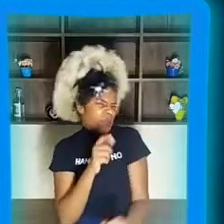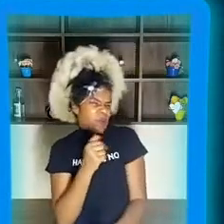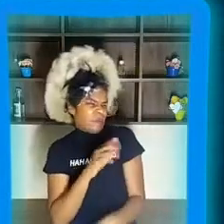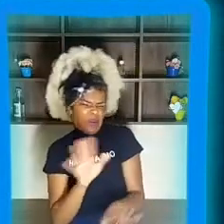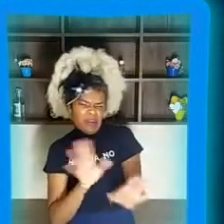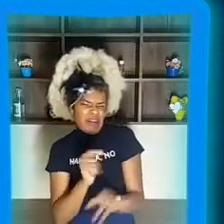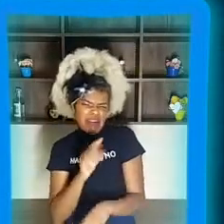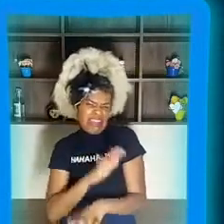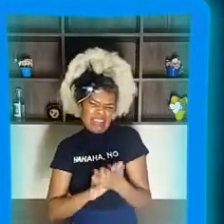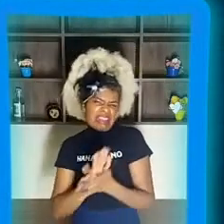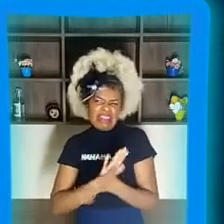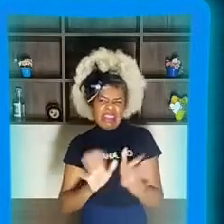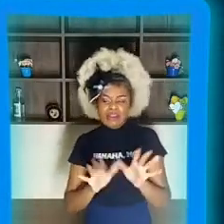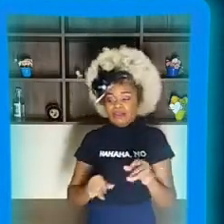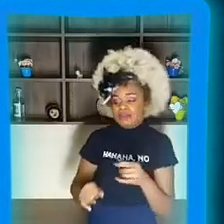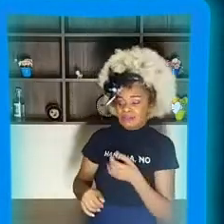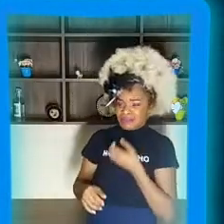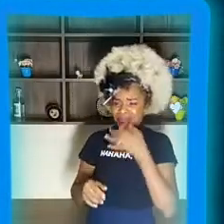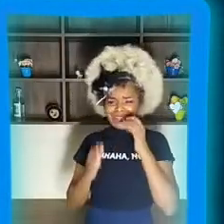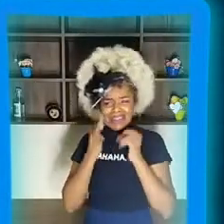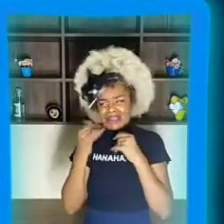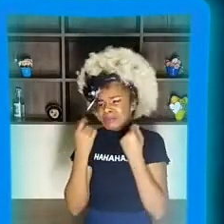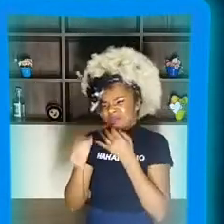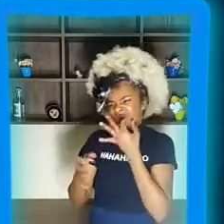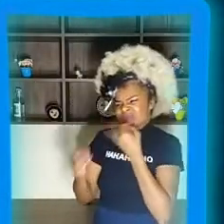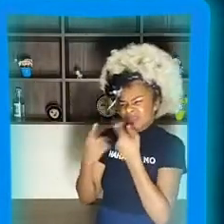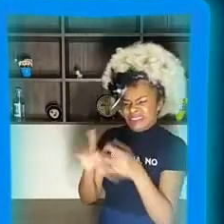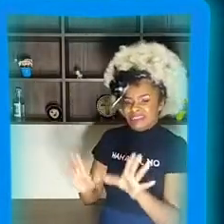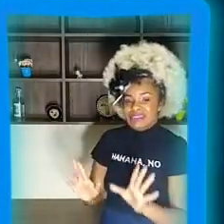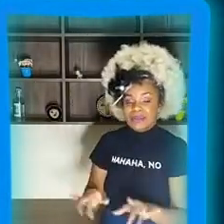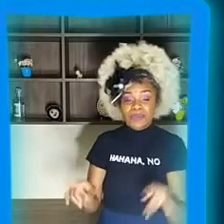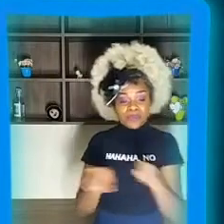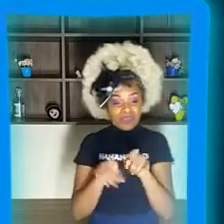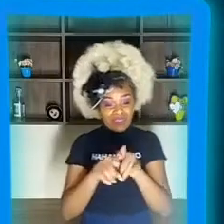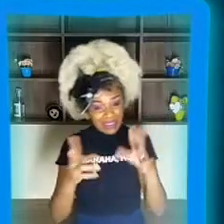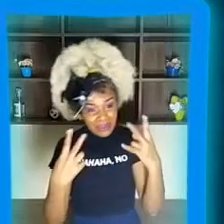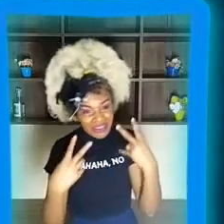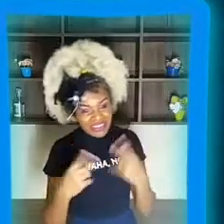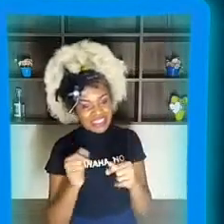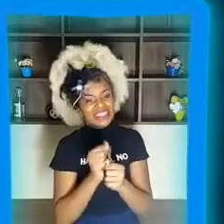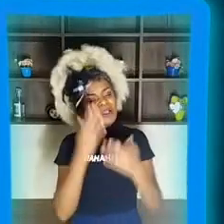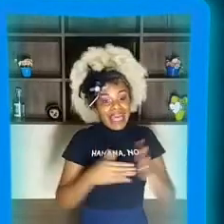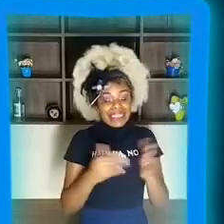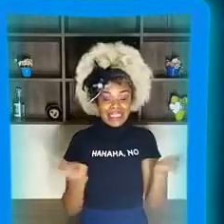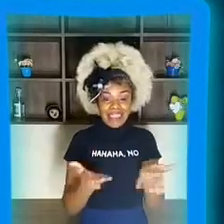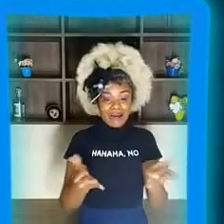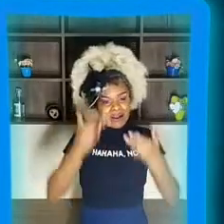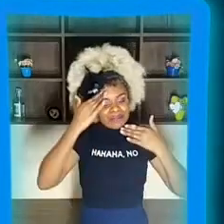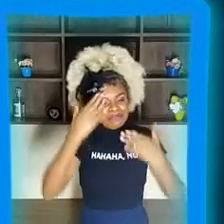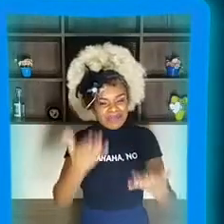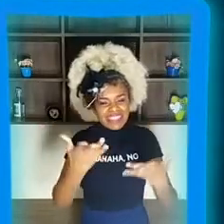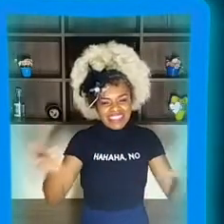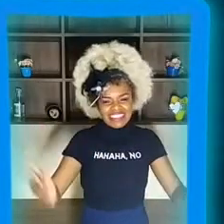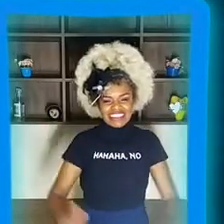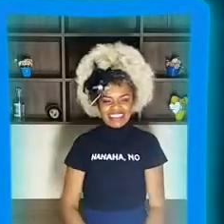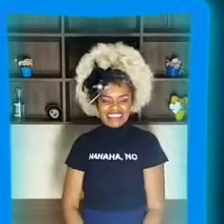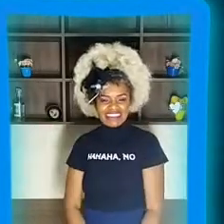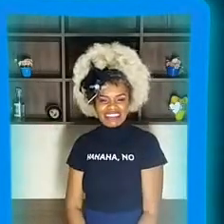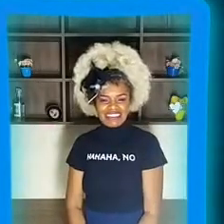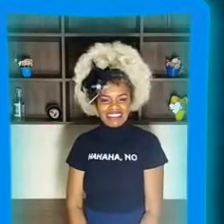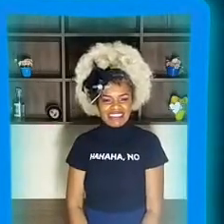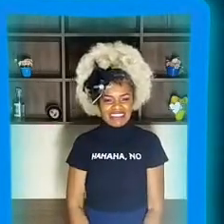vamos comentar. Maravilhosos, e vocês também que estão assistindo a gente, obrigada por estarem aqui até agora. Valeu, gente. Obrigada.